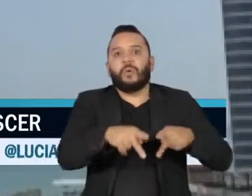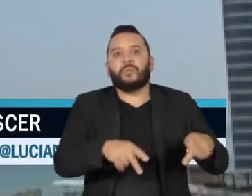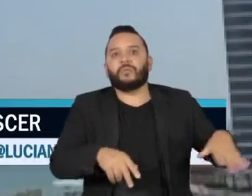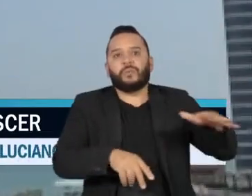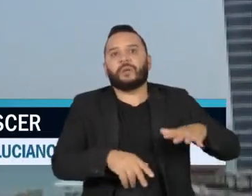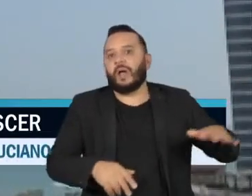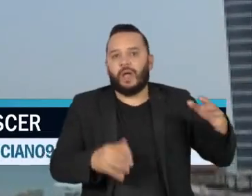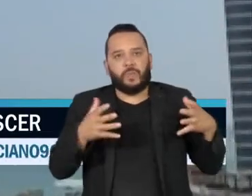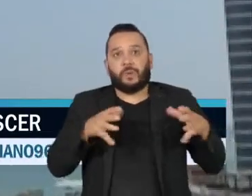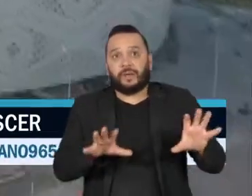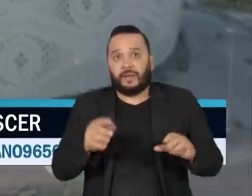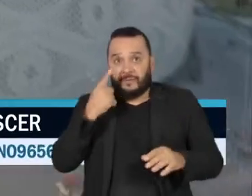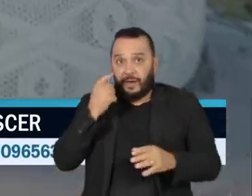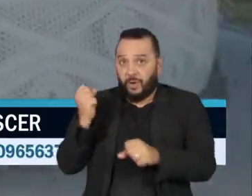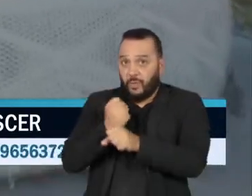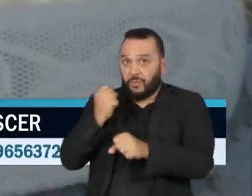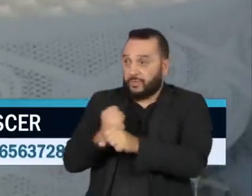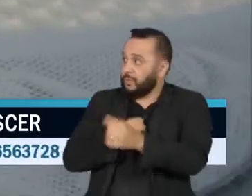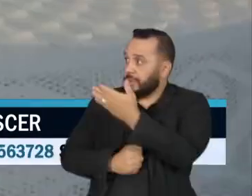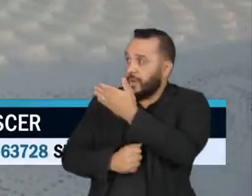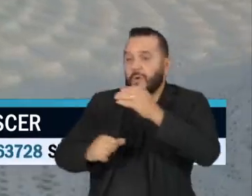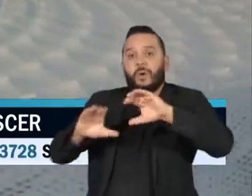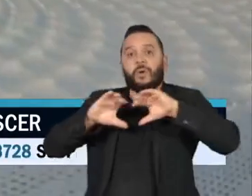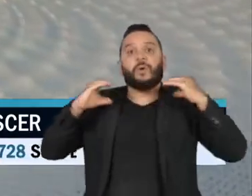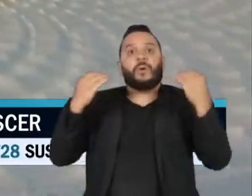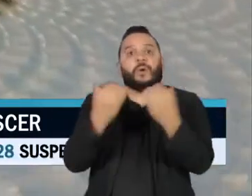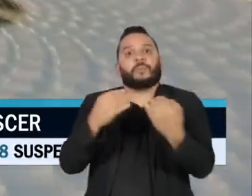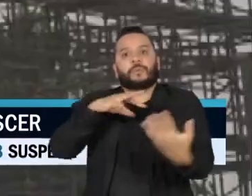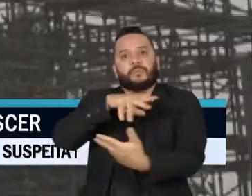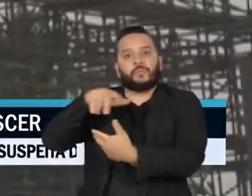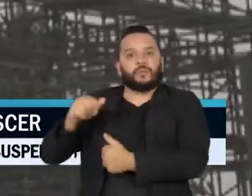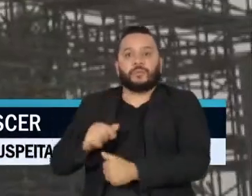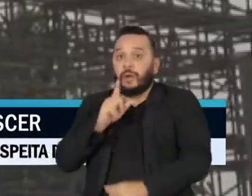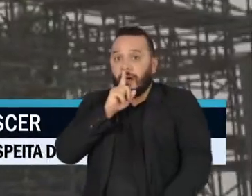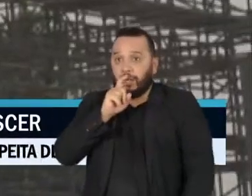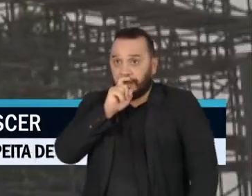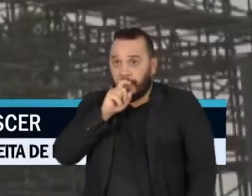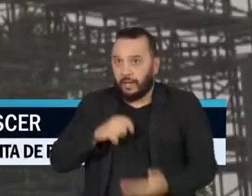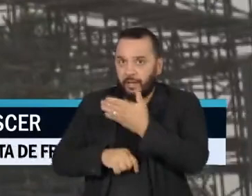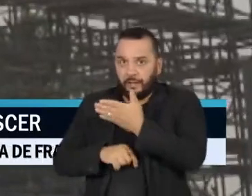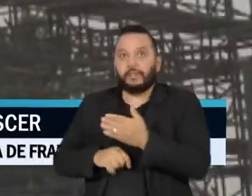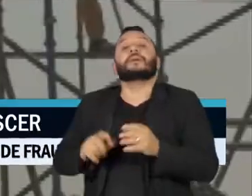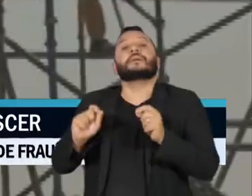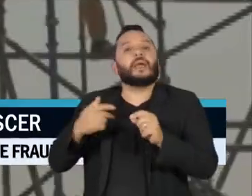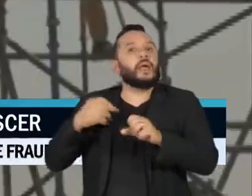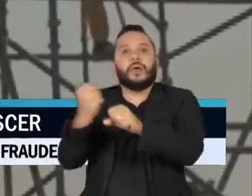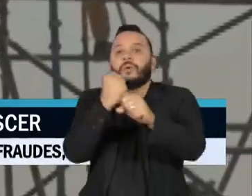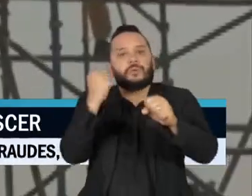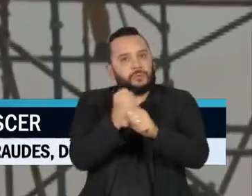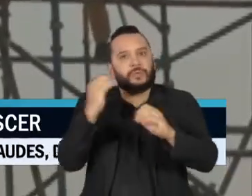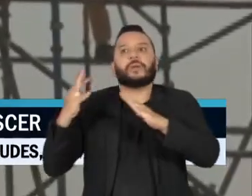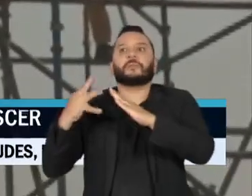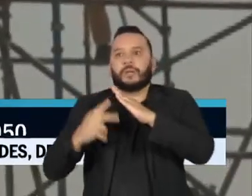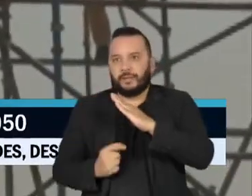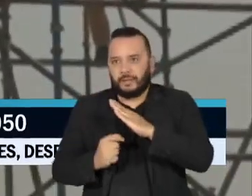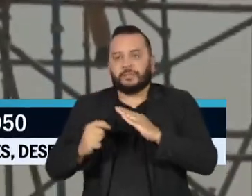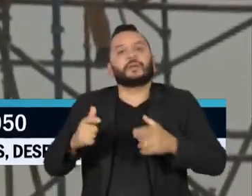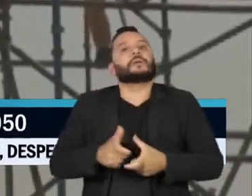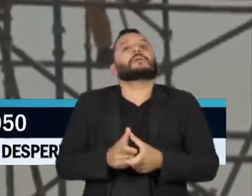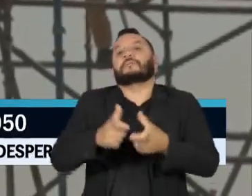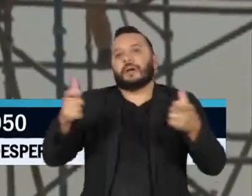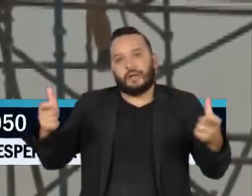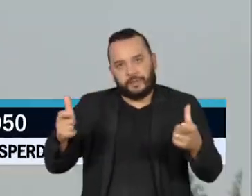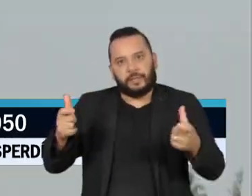As obras faraônicas feitas para a Copa do Mundo no Catar, por exemplo, foram erguidas por imigrantes, a maioria oriunda